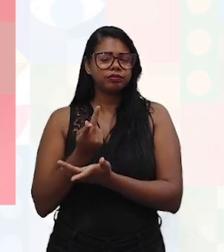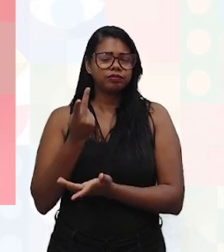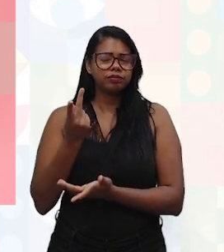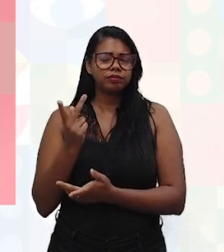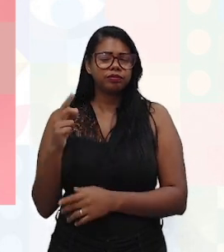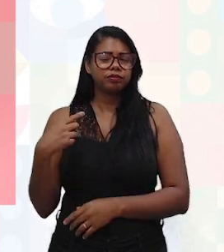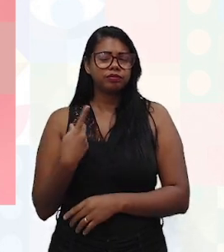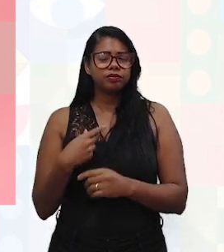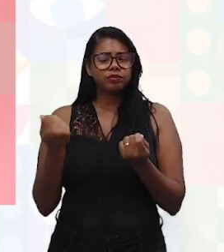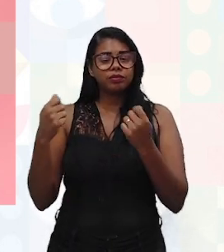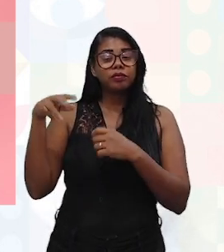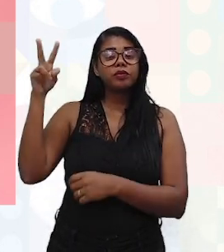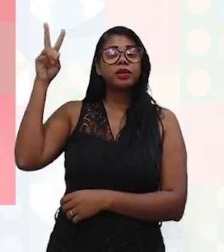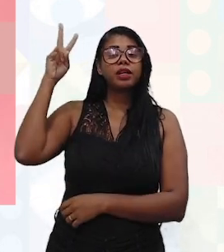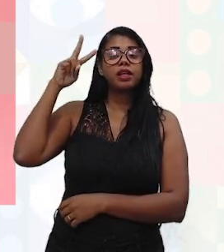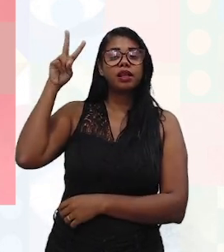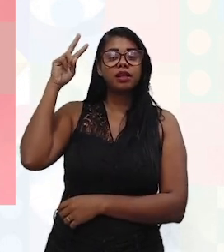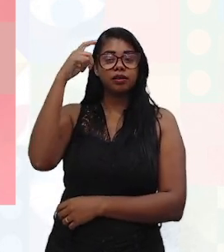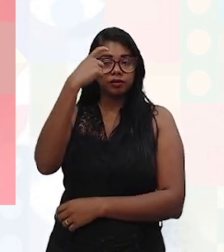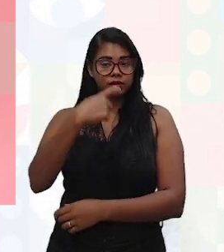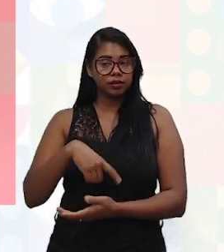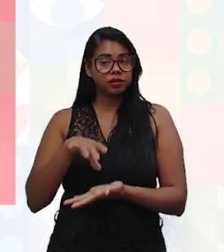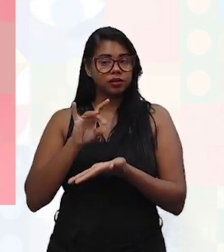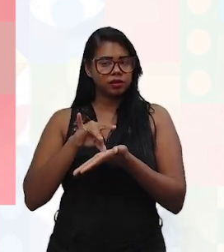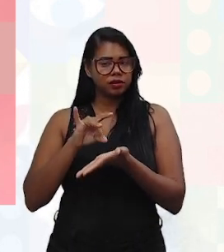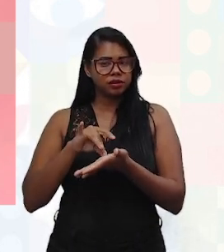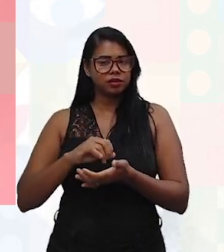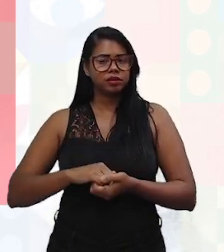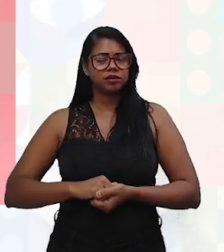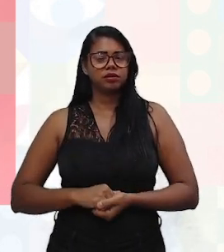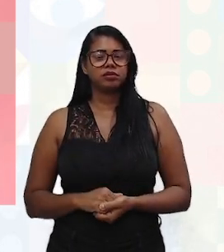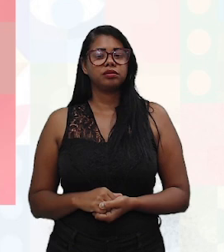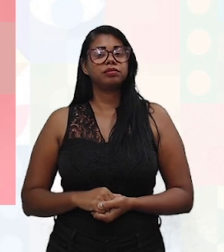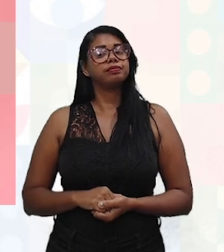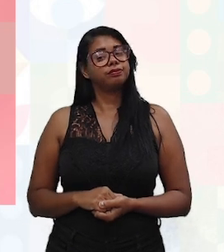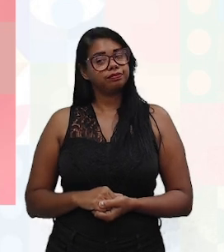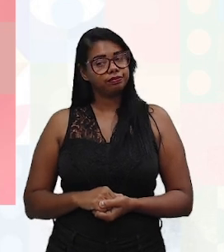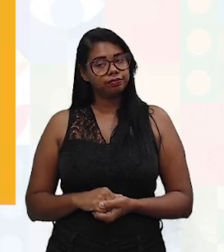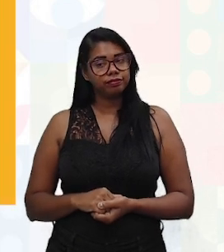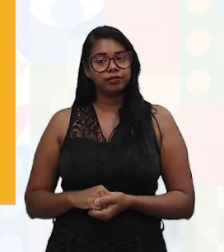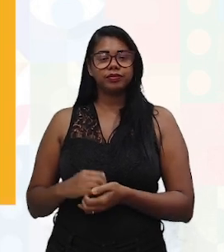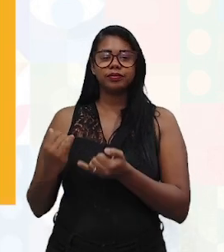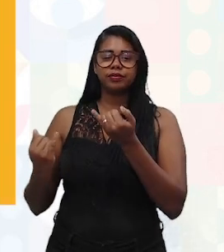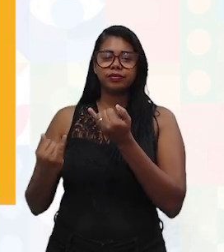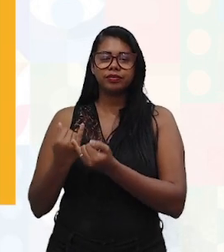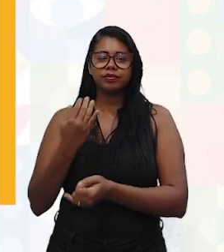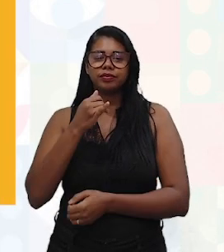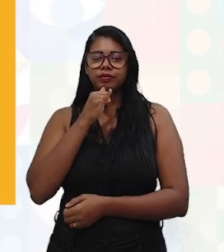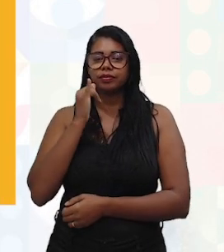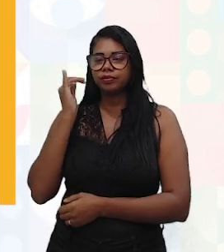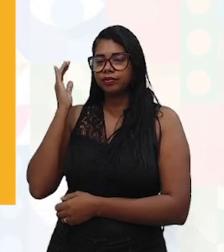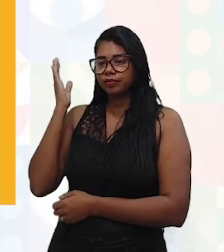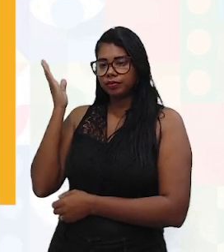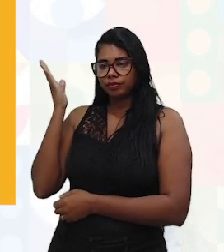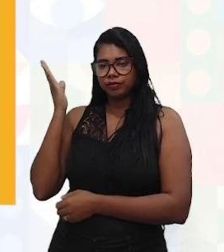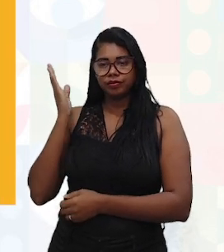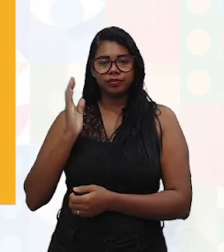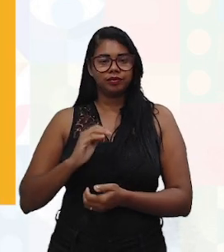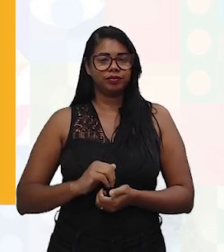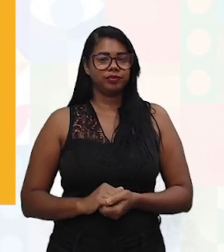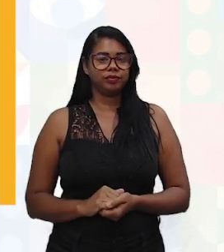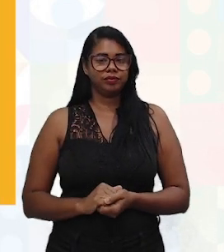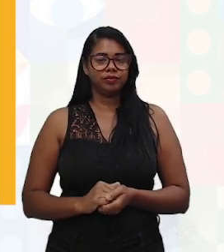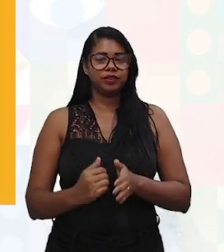nós possamos nos lembrar de quem realmente nós somos? E aí parece que essa conversa,